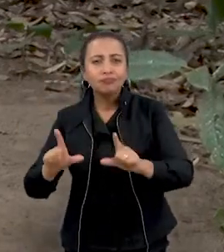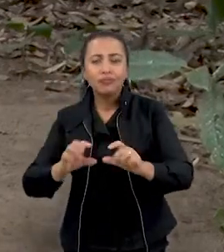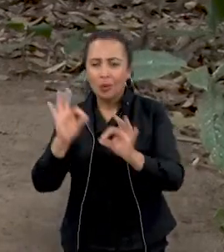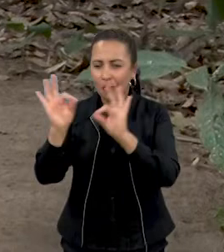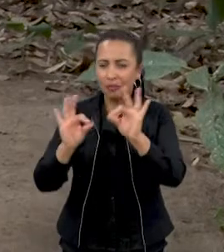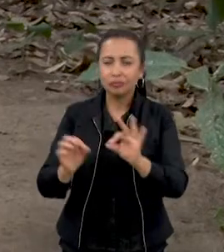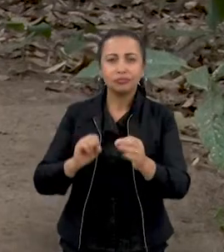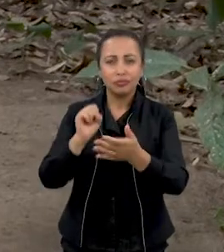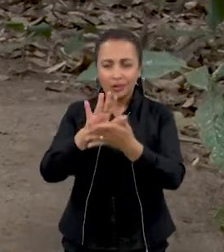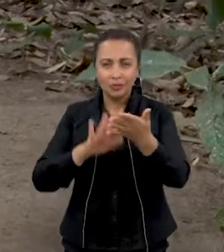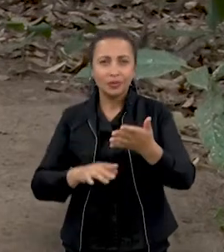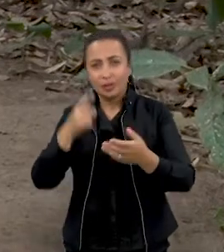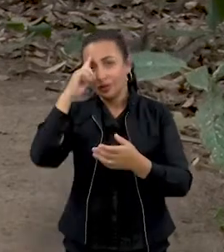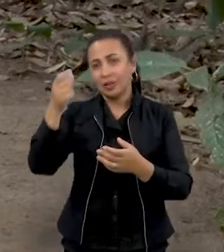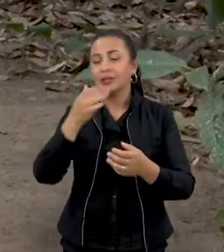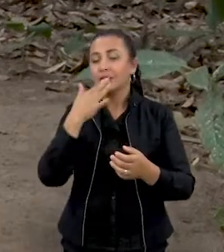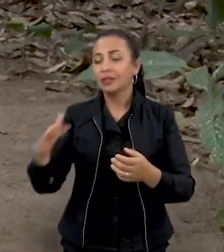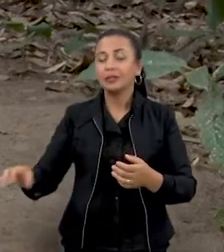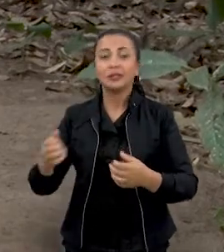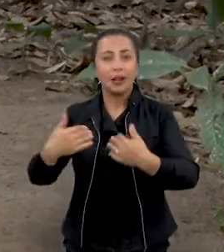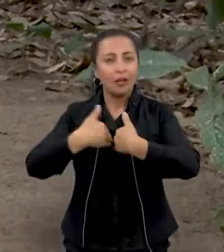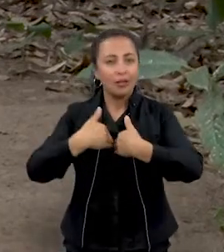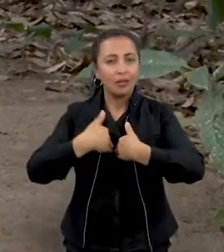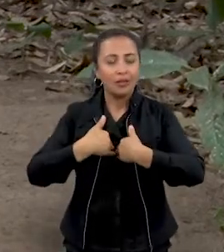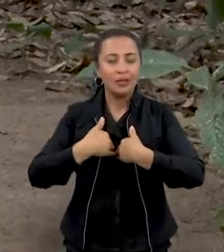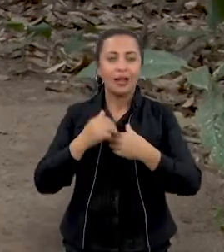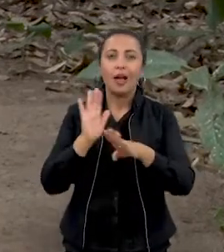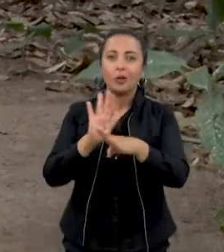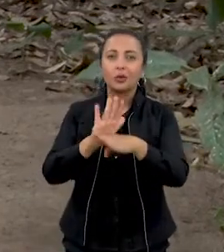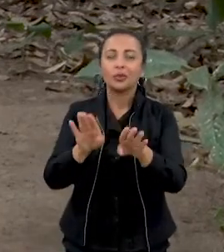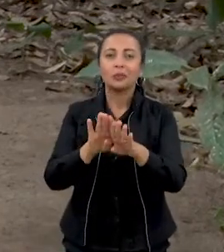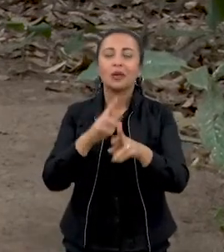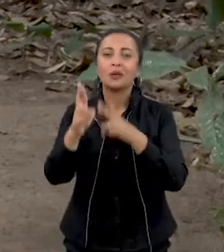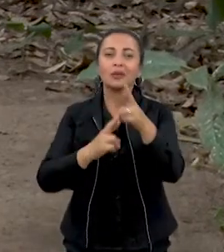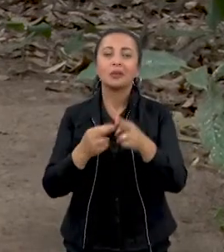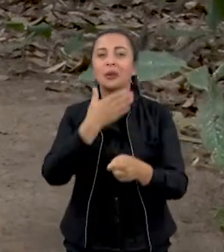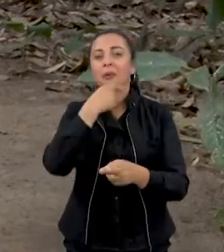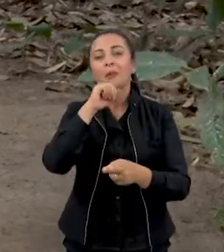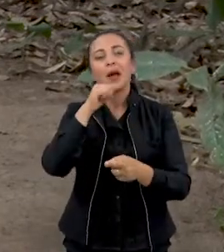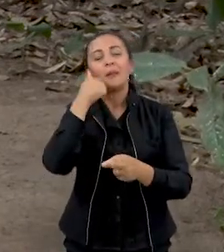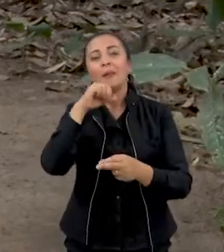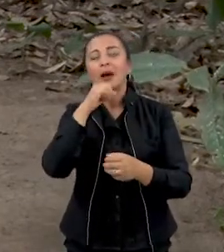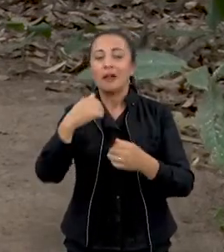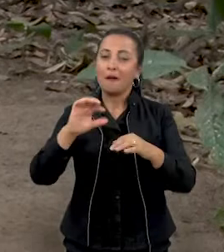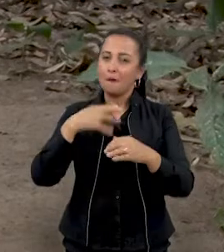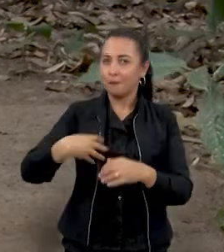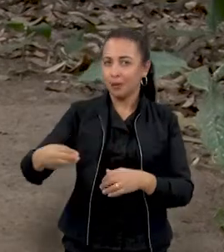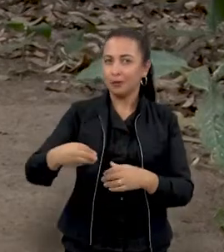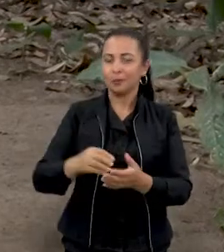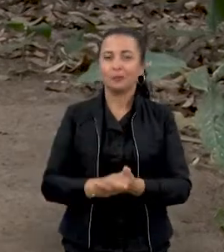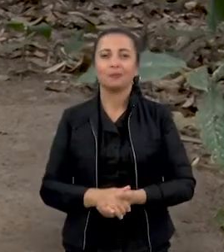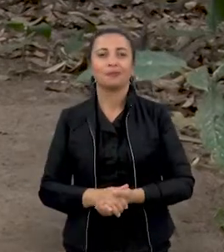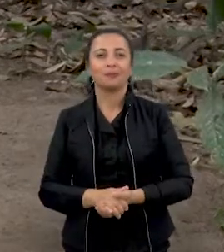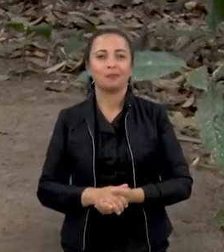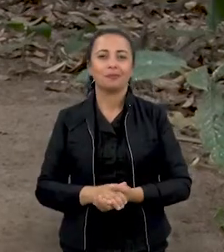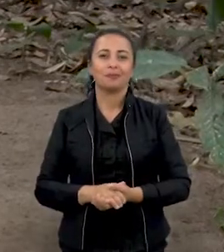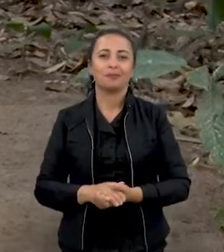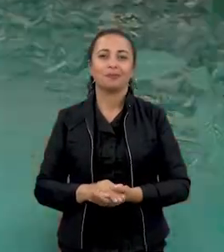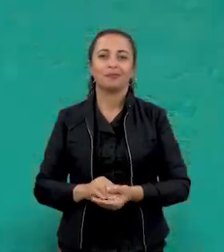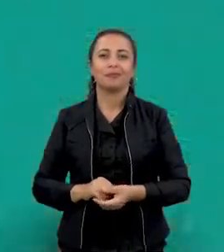das atividades diárias de crianças com autismo e favorece o relacionamento entre pais e filhos. É o que a gente vai conferir